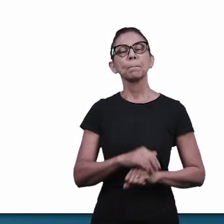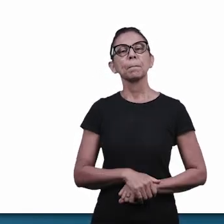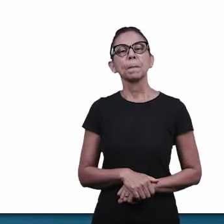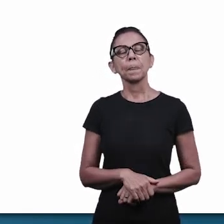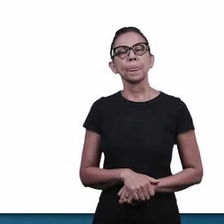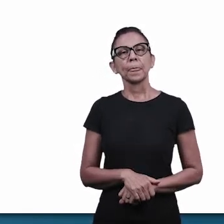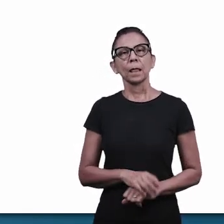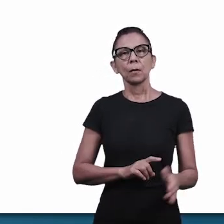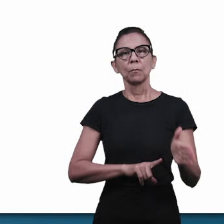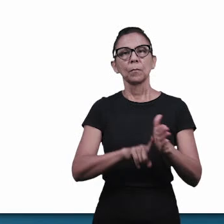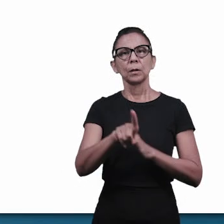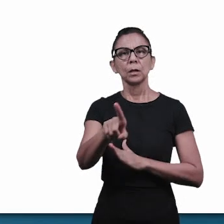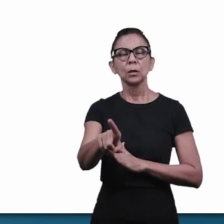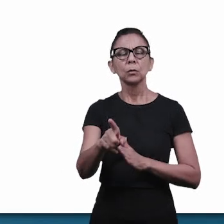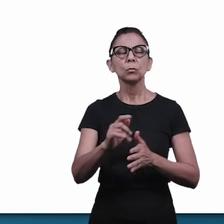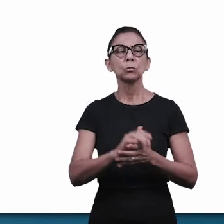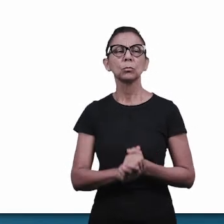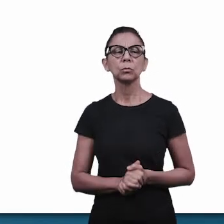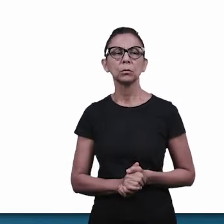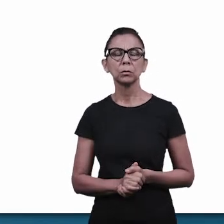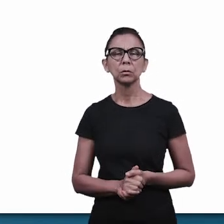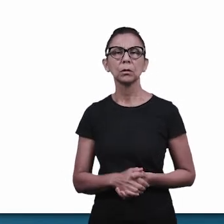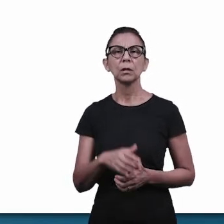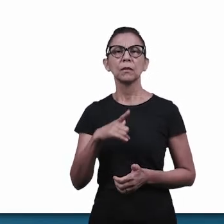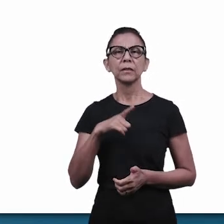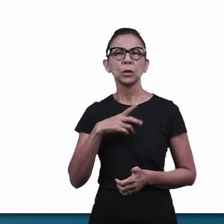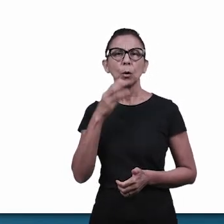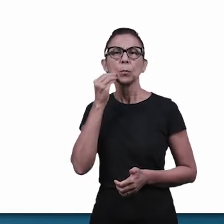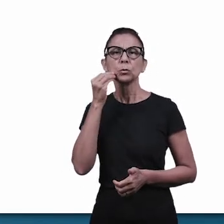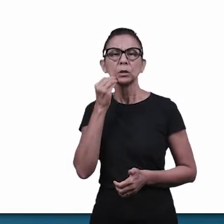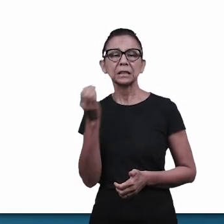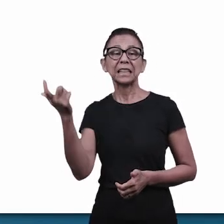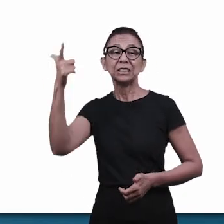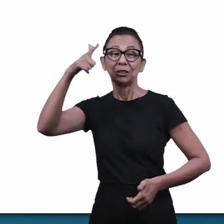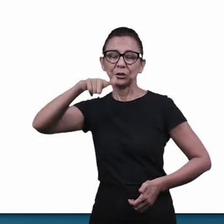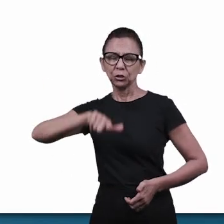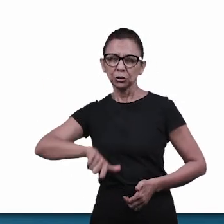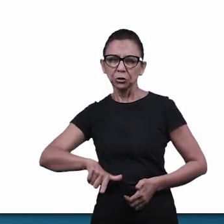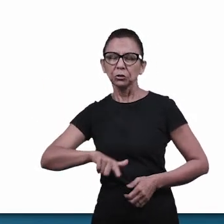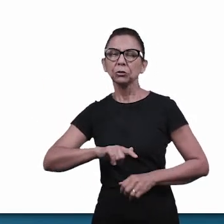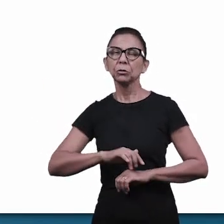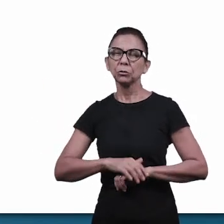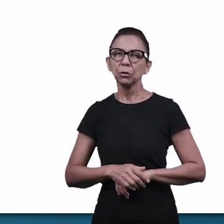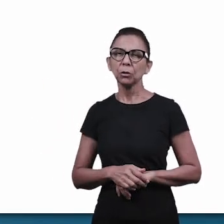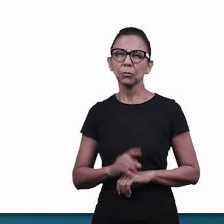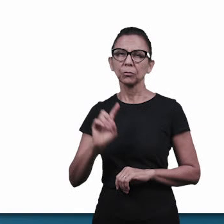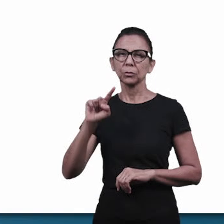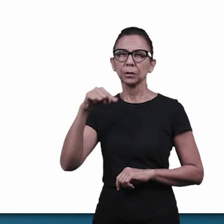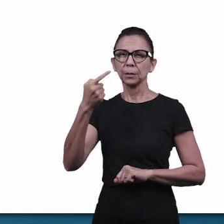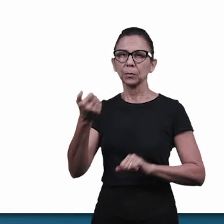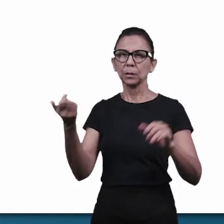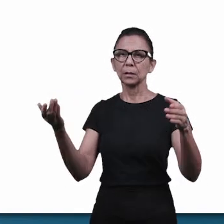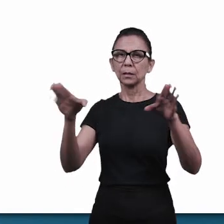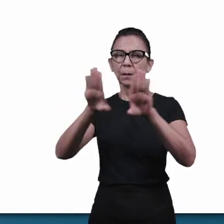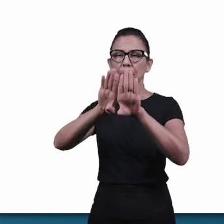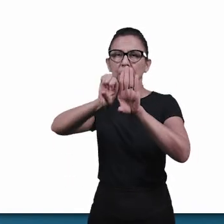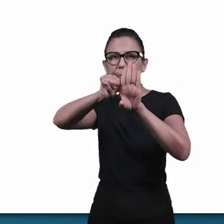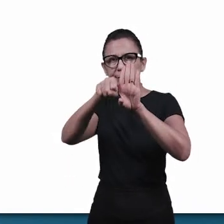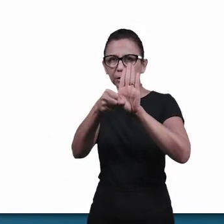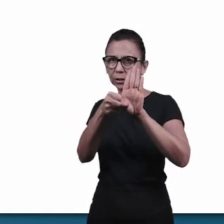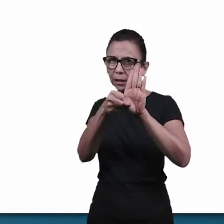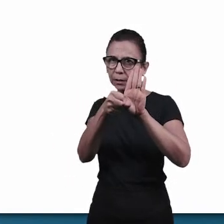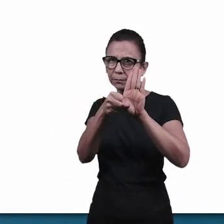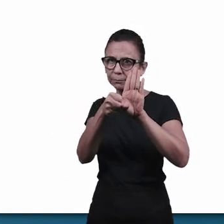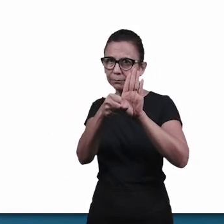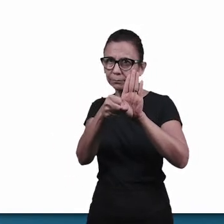é: haverá segunda chamada depois que a porta se fechar? Sim ou não? Cite o texto.